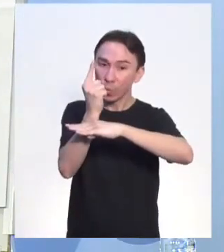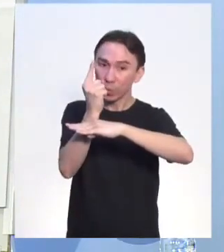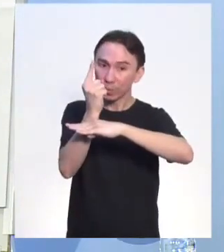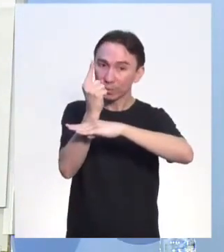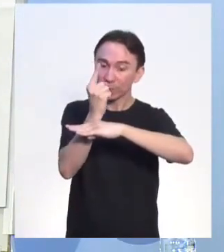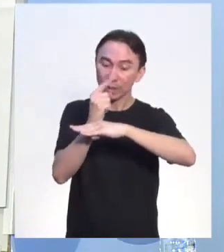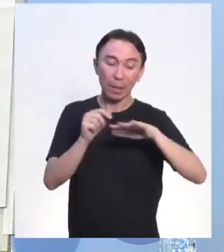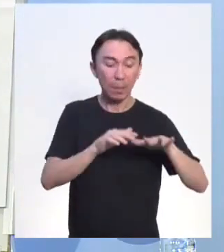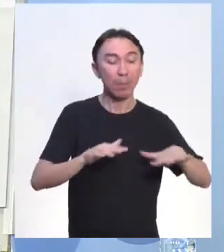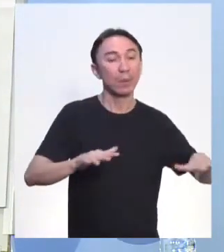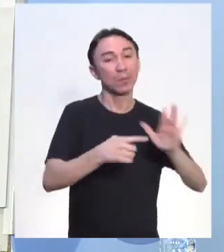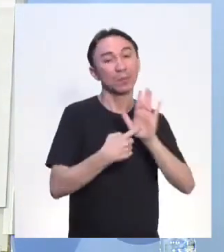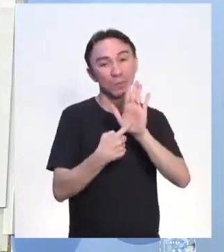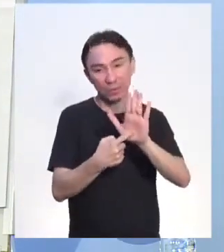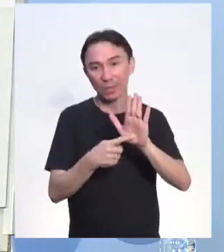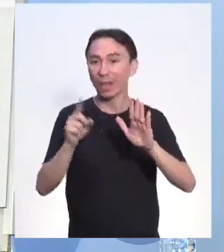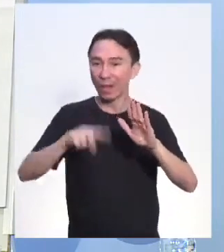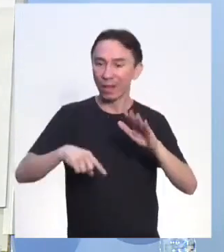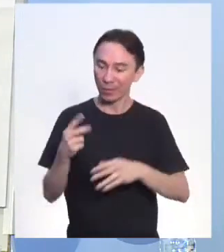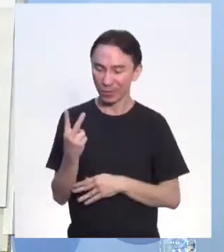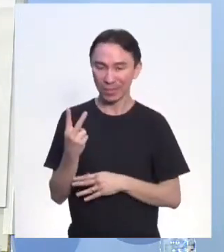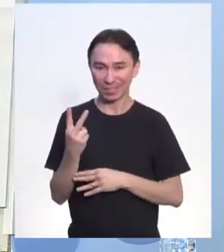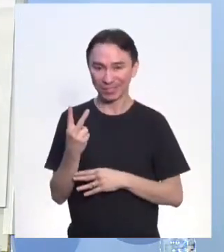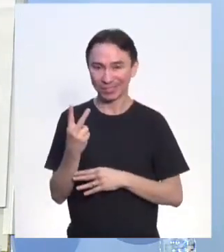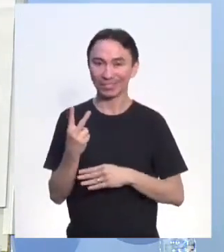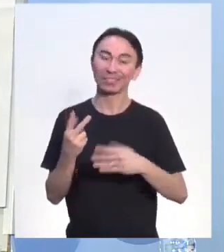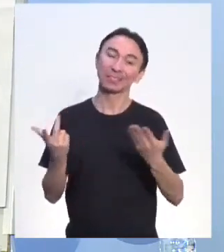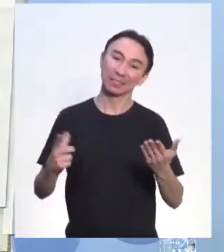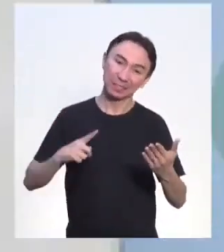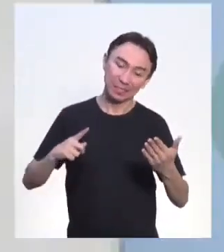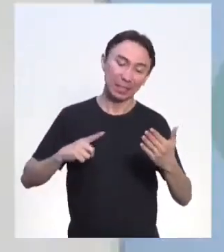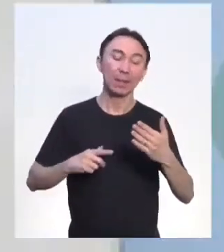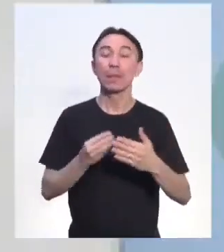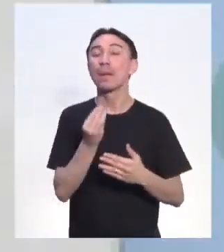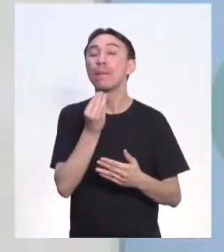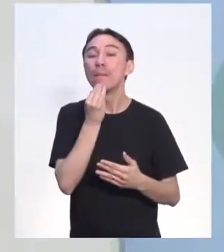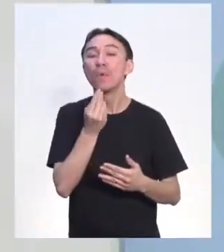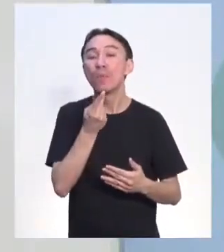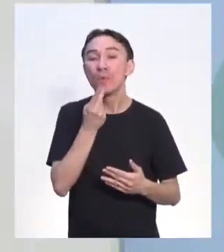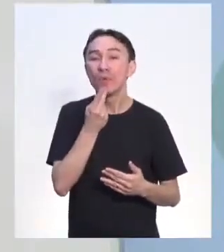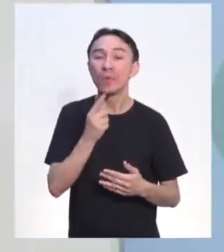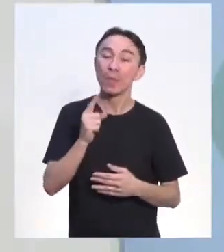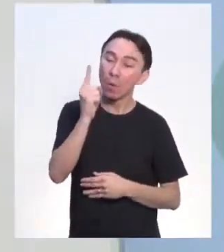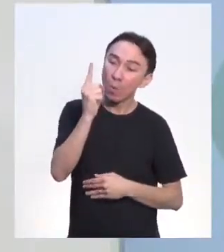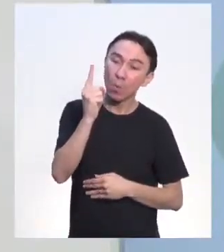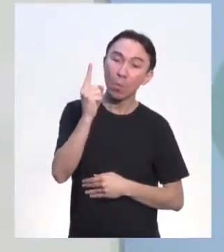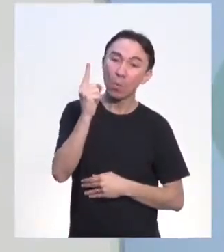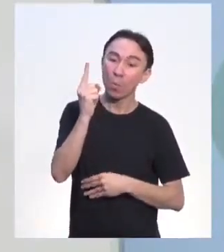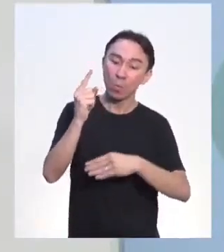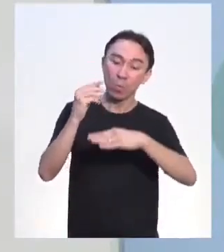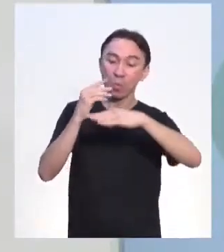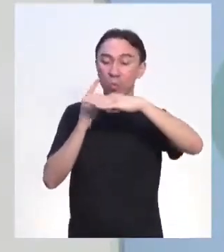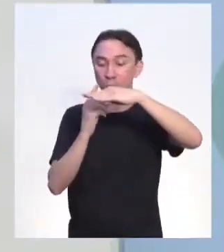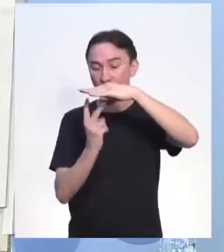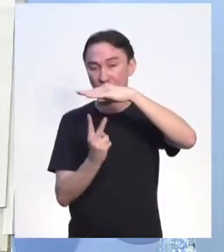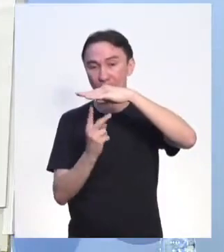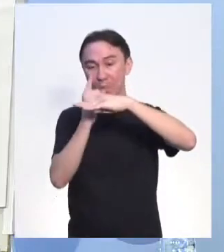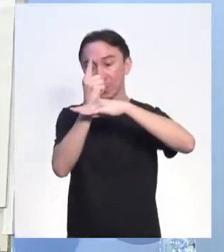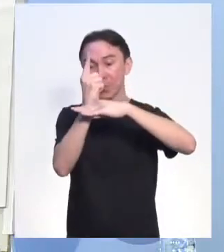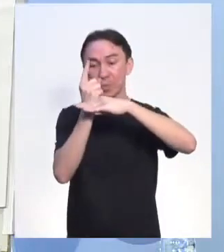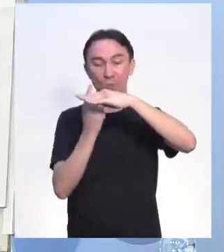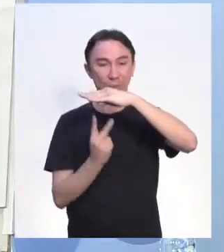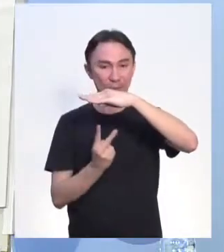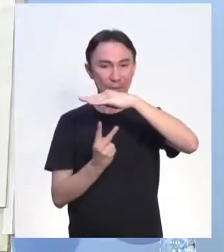nosso espaço amostral, são 2. Então, a gente tem a probabilidade, é 1 sobre 2, ou meio. Então, às vezes, quando vocês